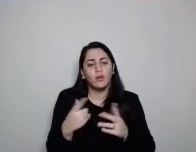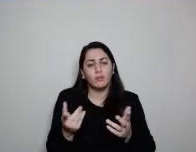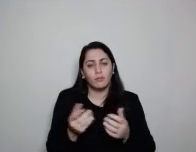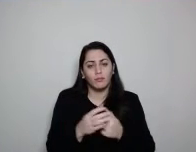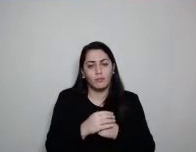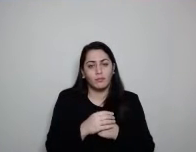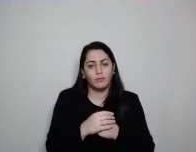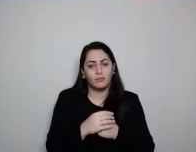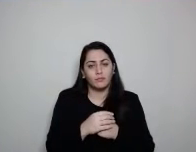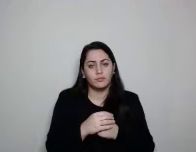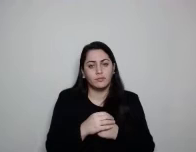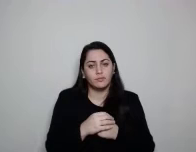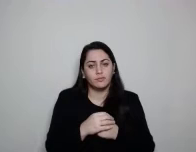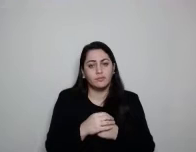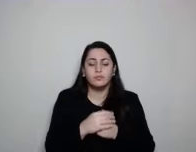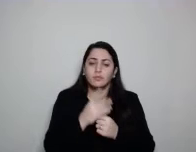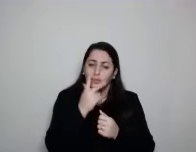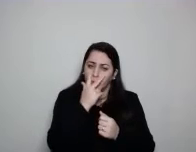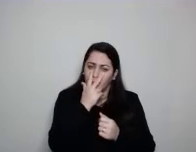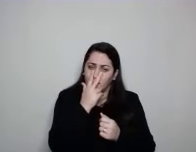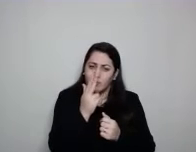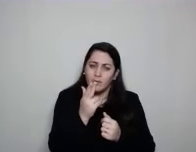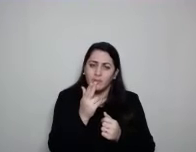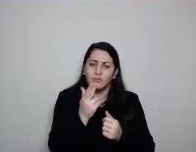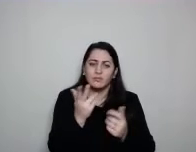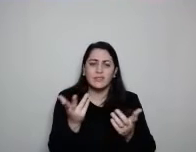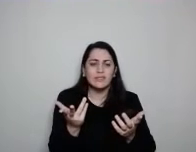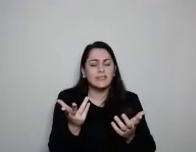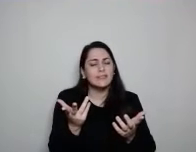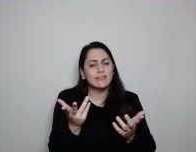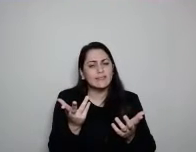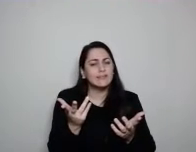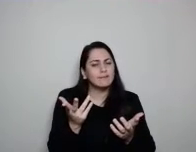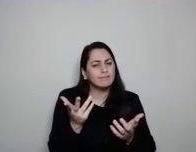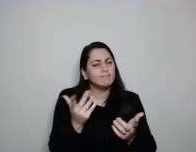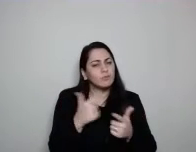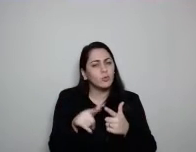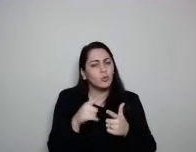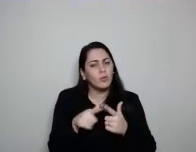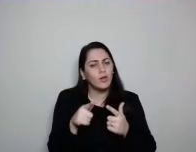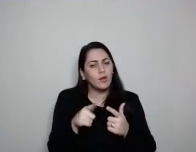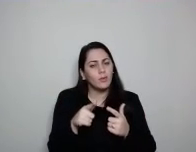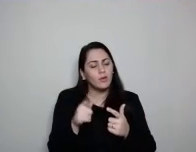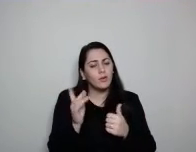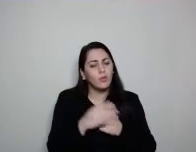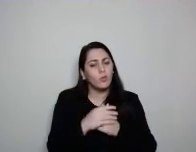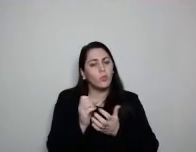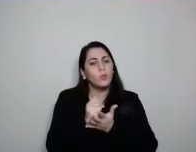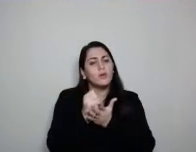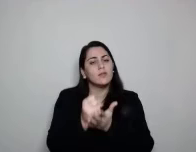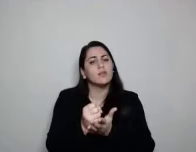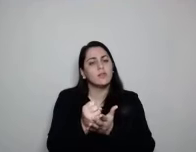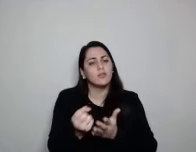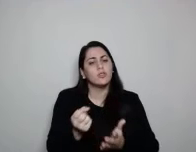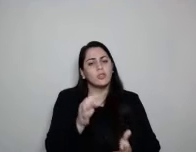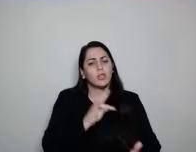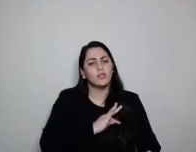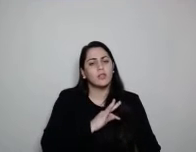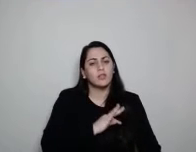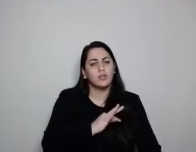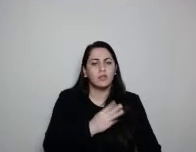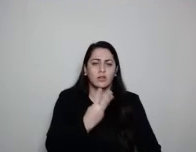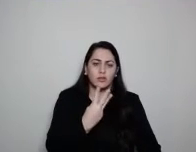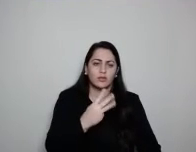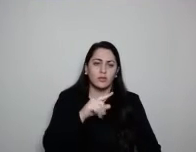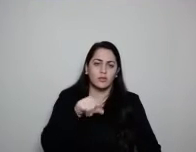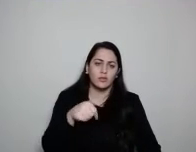Né? Me parece uma ação temerária que uma assistência técnica que custa 3,10 centavos